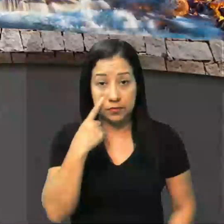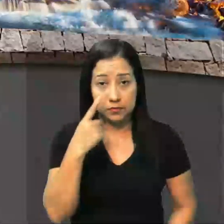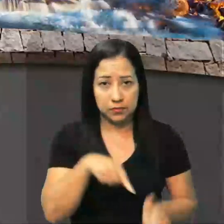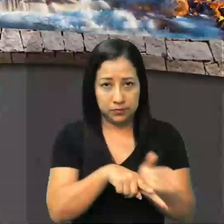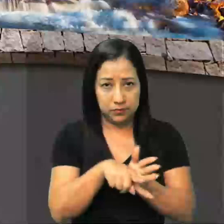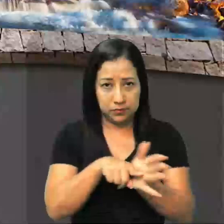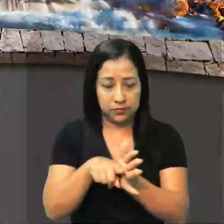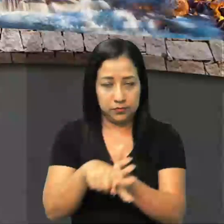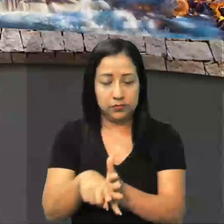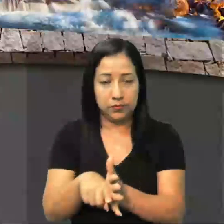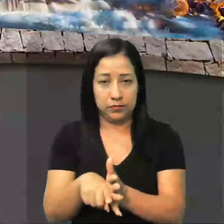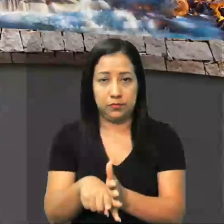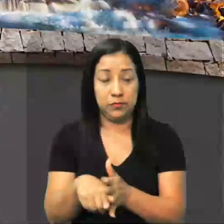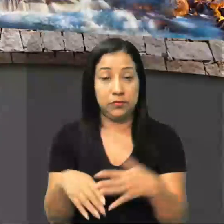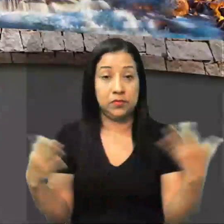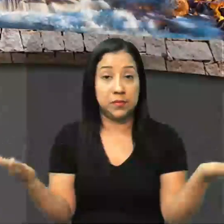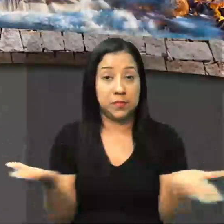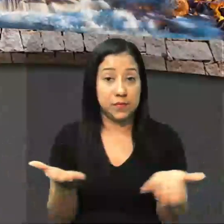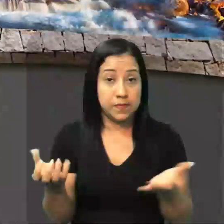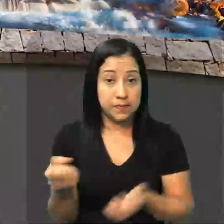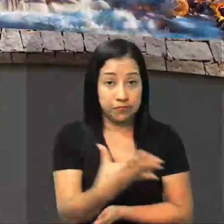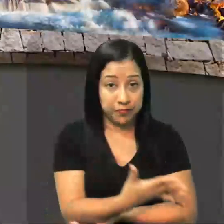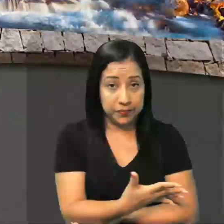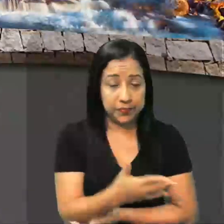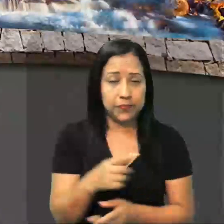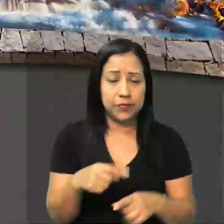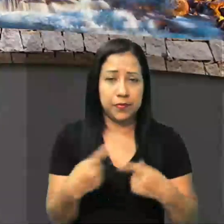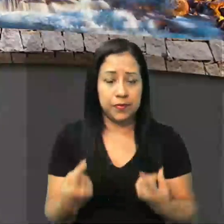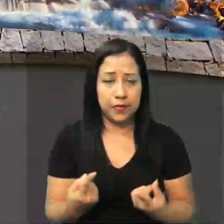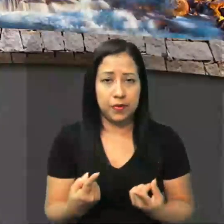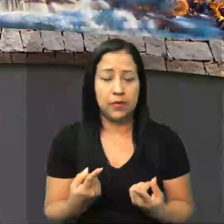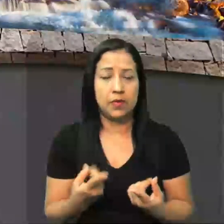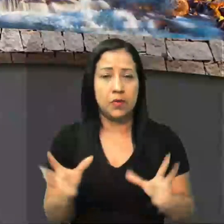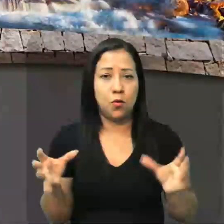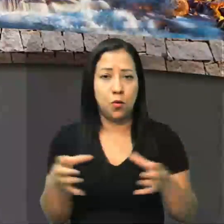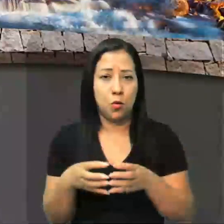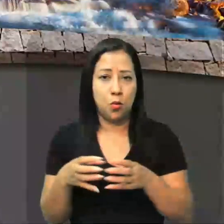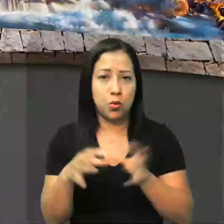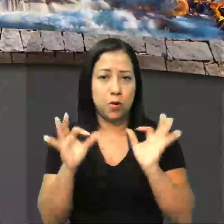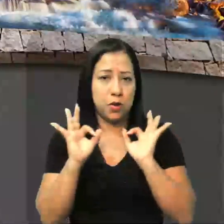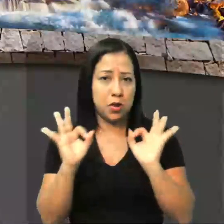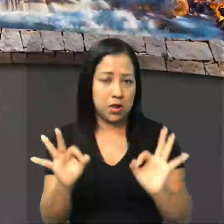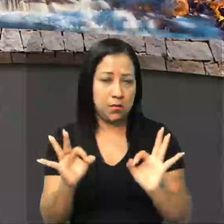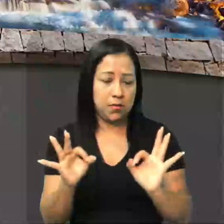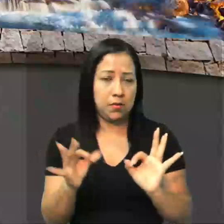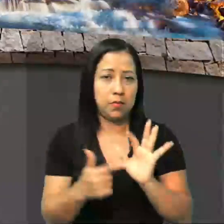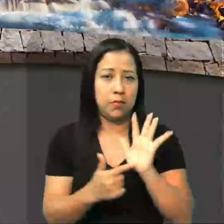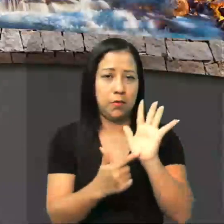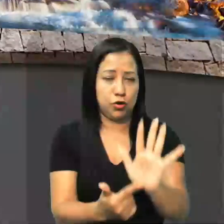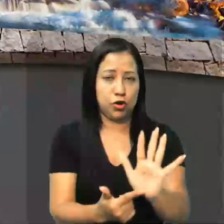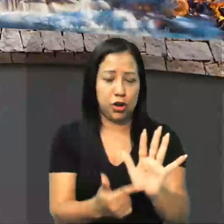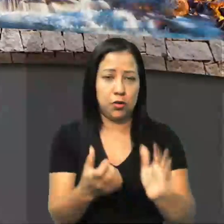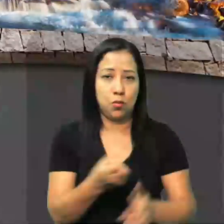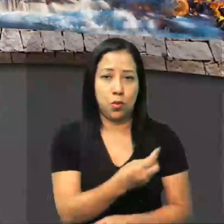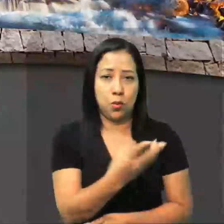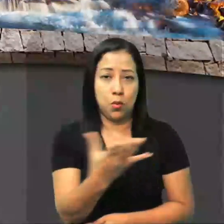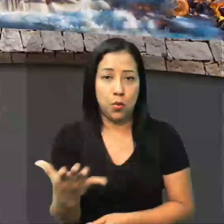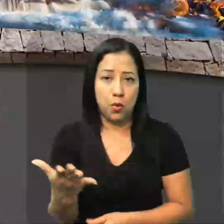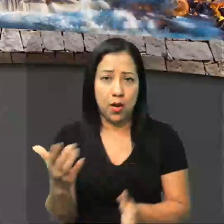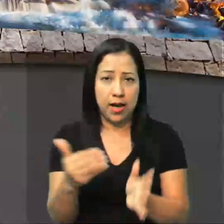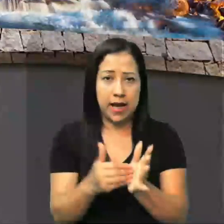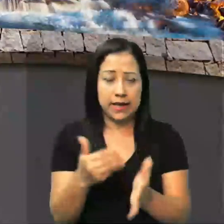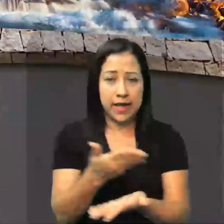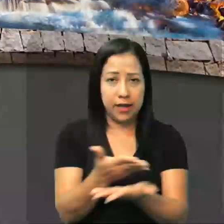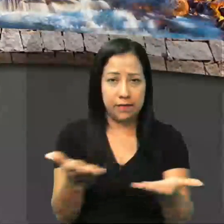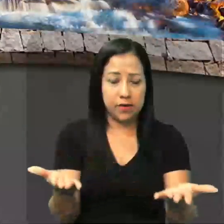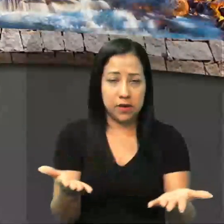atualizados, tá? Portanto, essa equipe top de geografia levando números até vocês que não estão